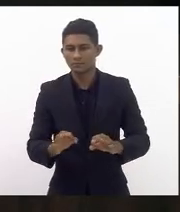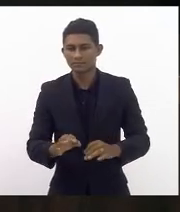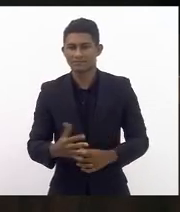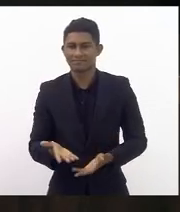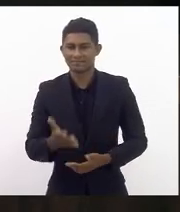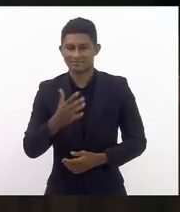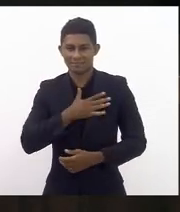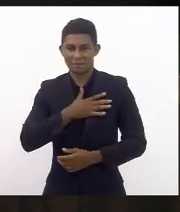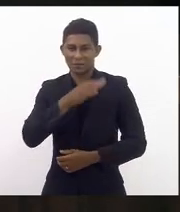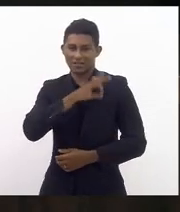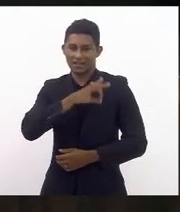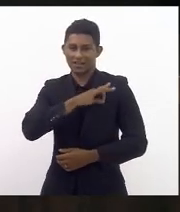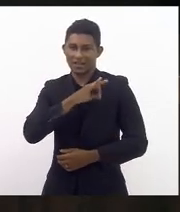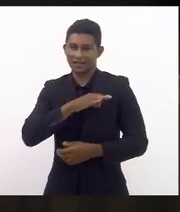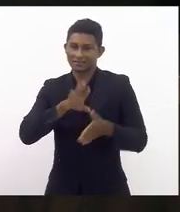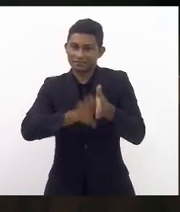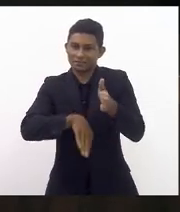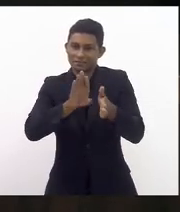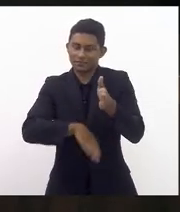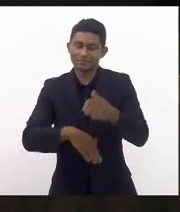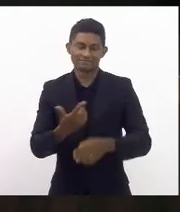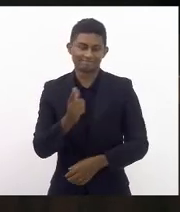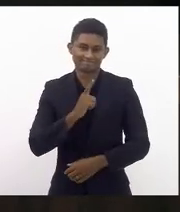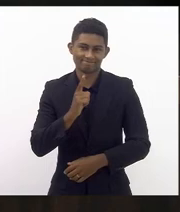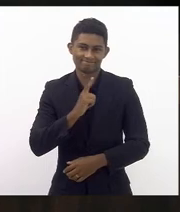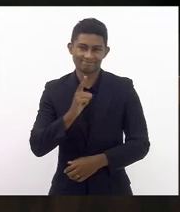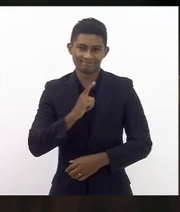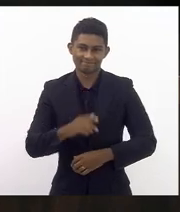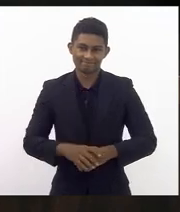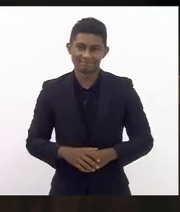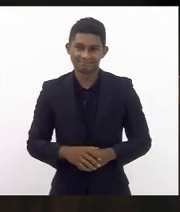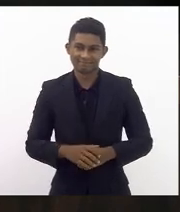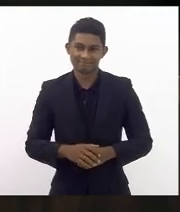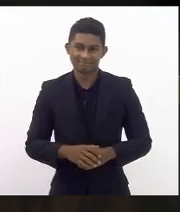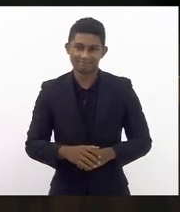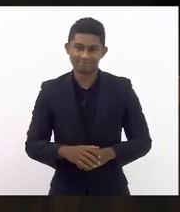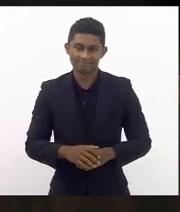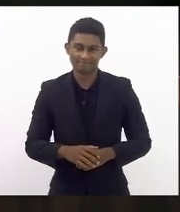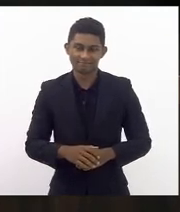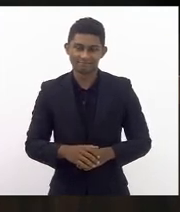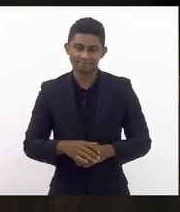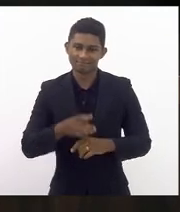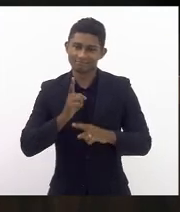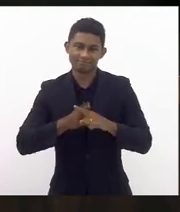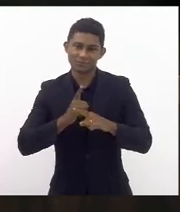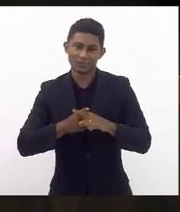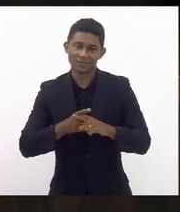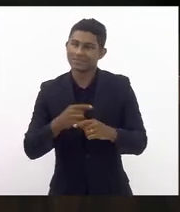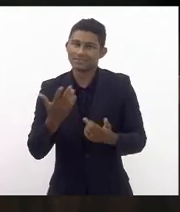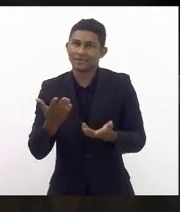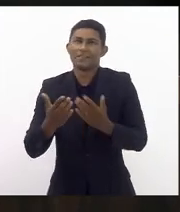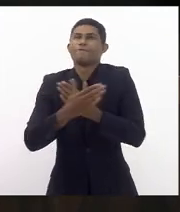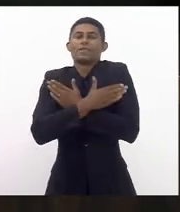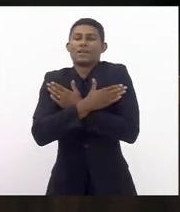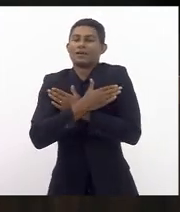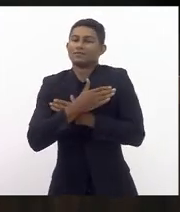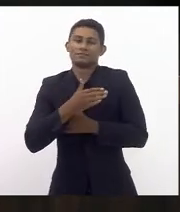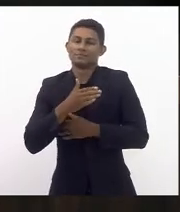siciliano. 19 e 20. Porque não é ponto facultativo, tem que